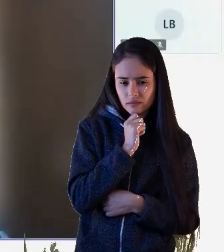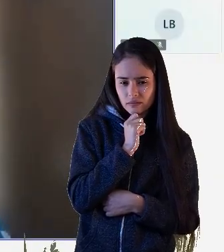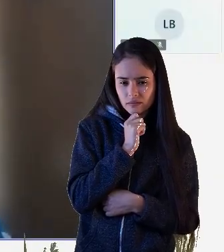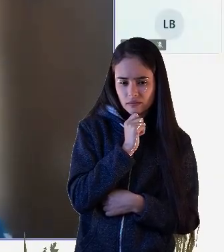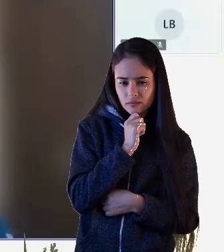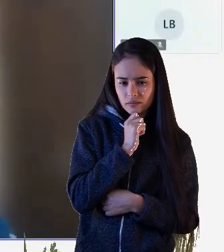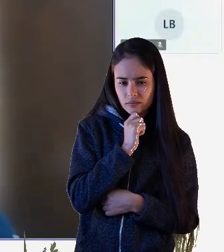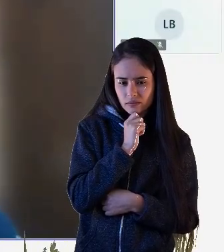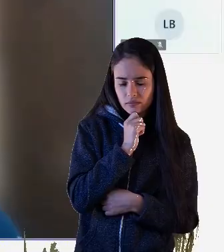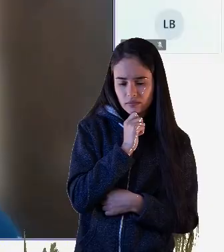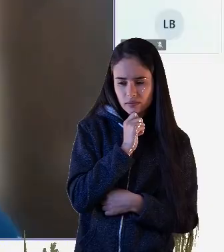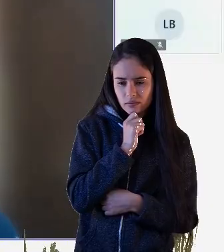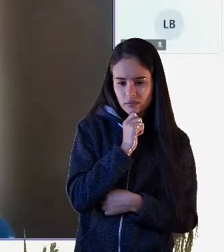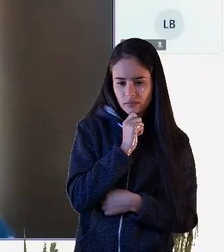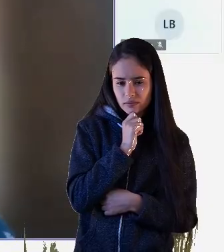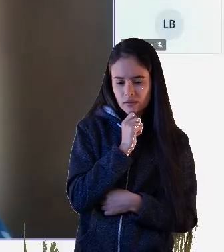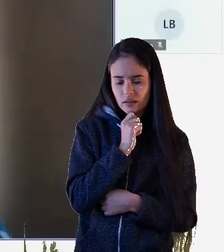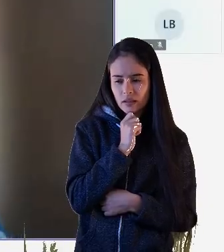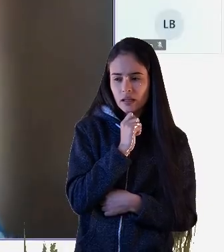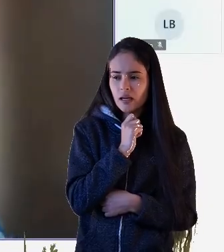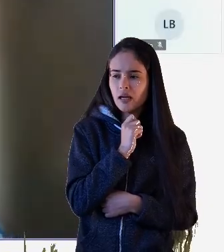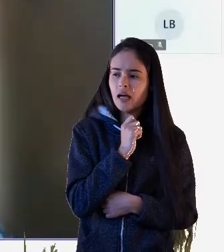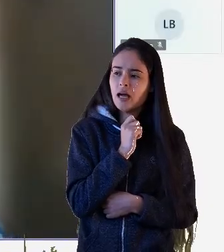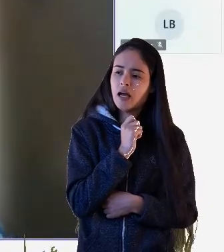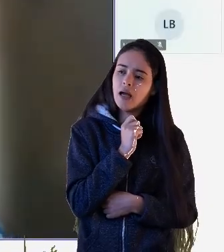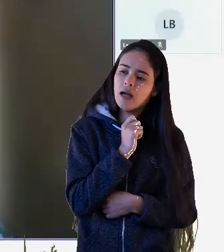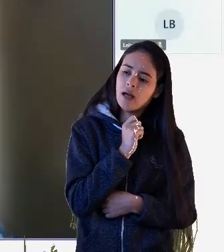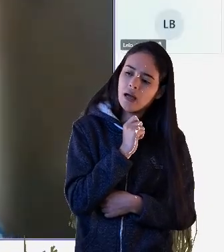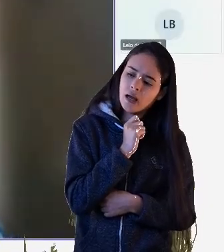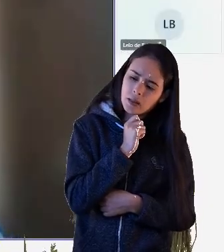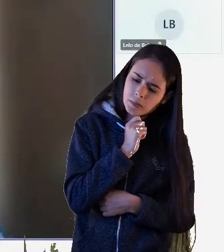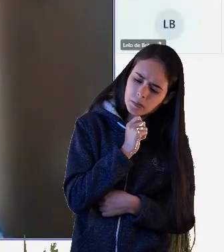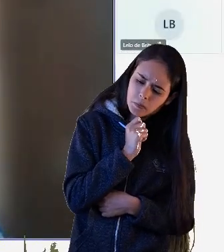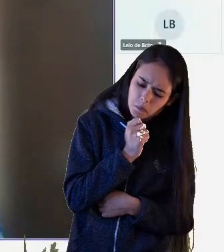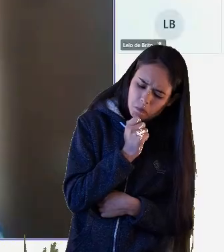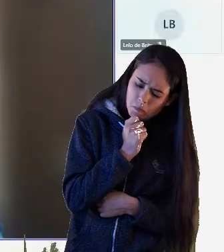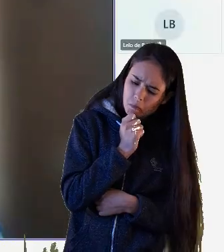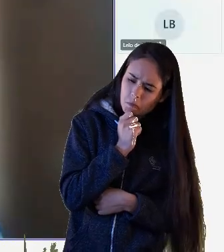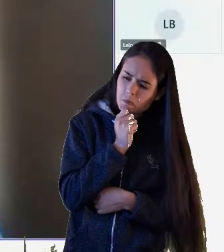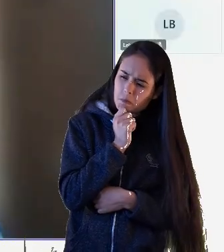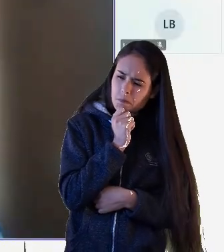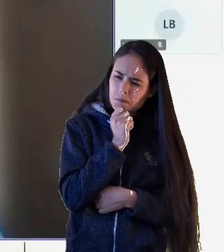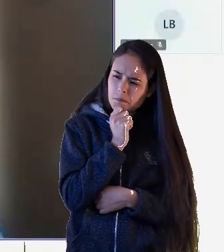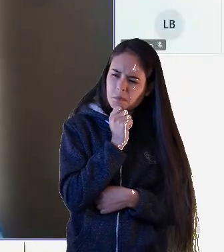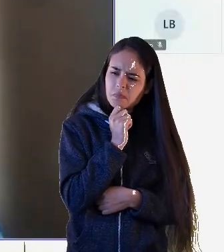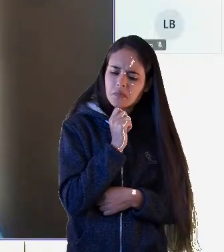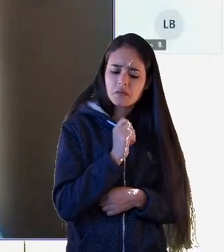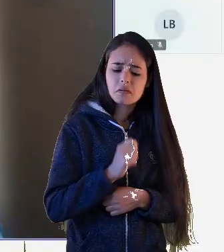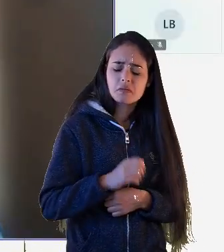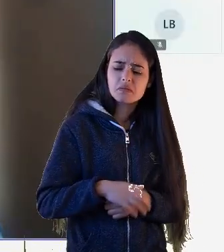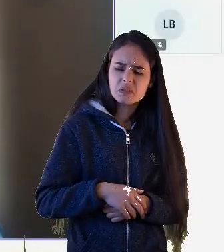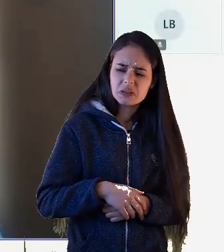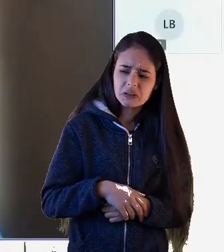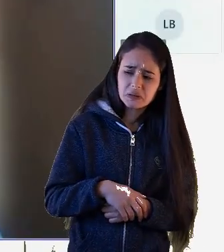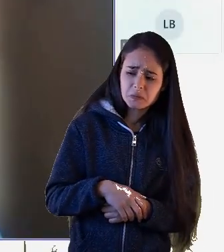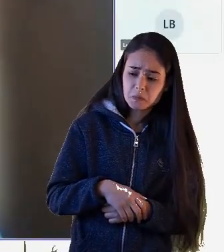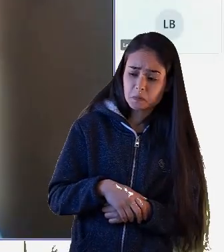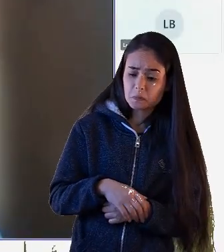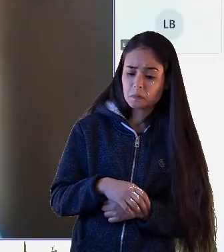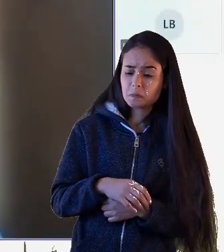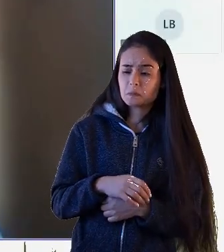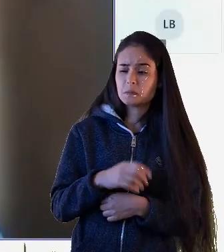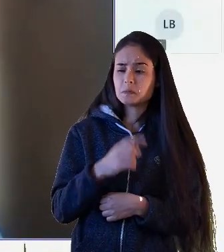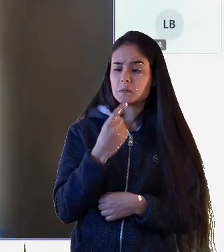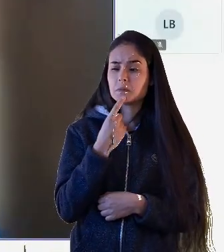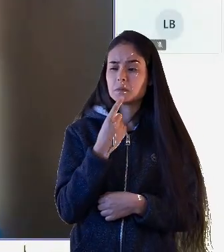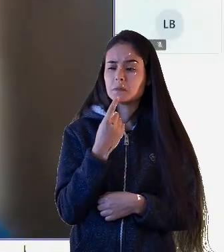não existisse, porque a gente tá ali simplesmente pelo fato de que, por muito tempo,